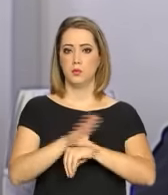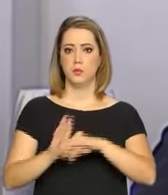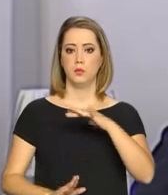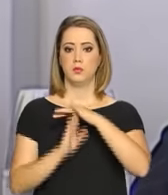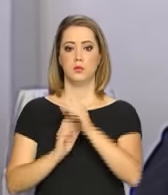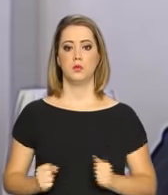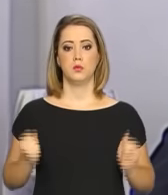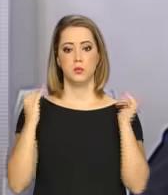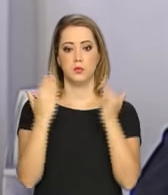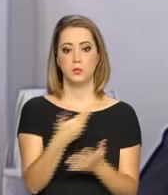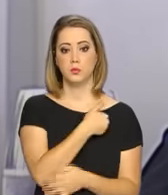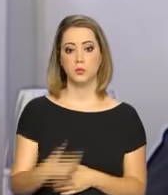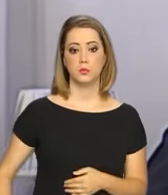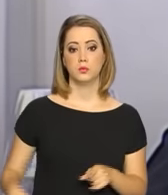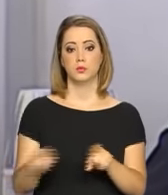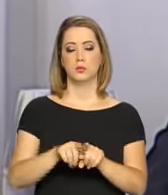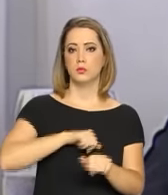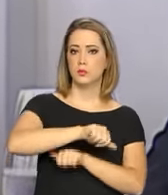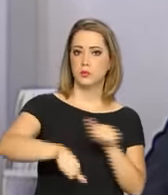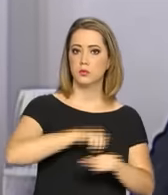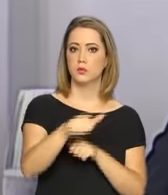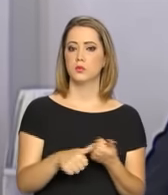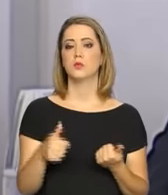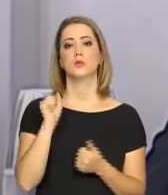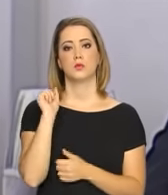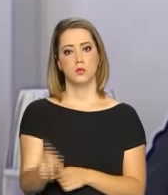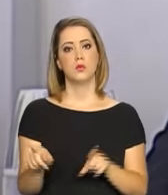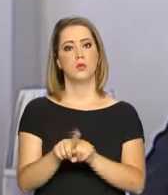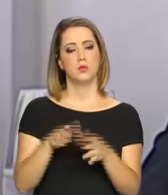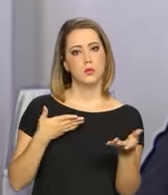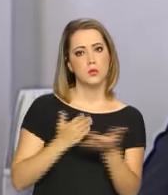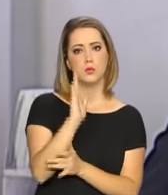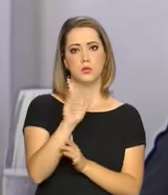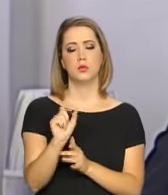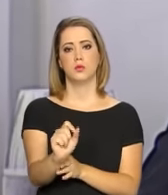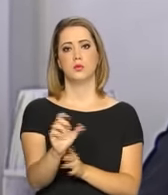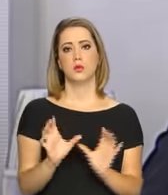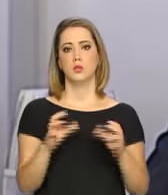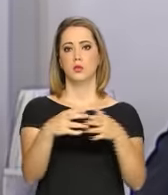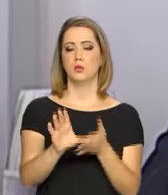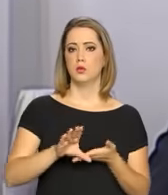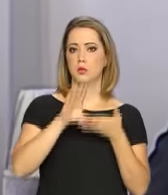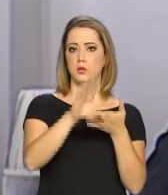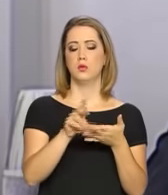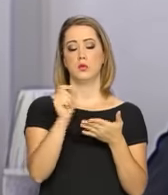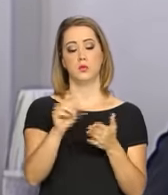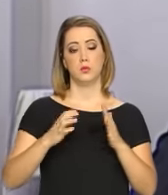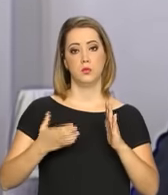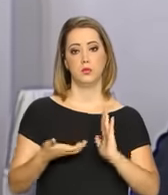o aumento dos gastos do governo e também a reforma da Previdência que já foi aprovada na comissão de constituição e justiça da Câmara dos